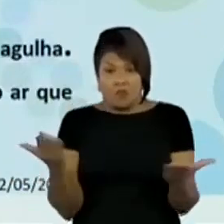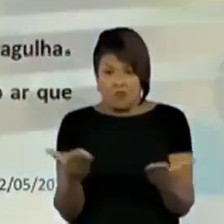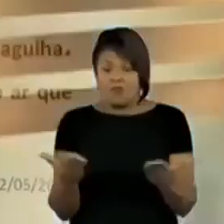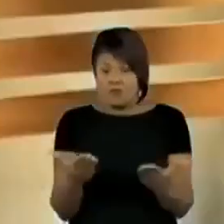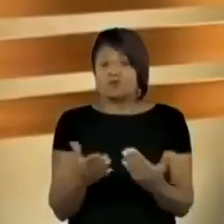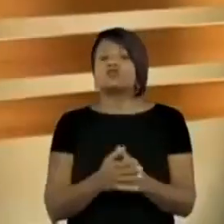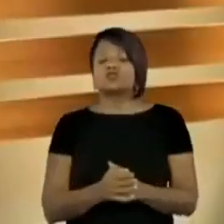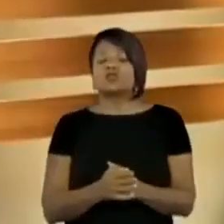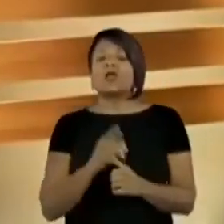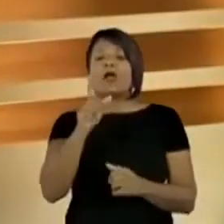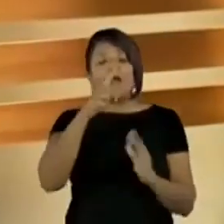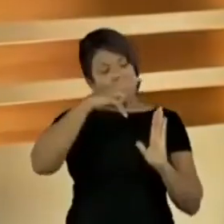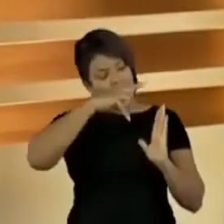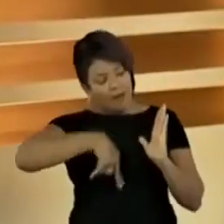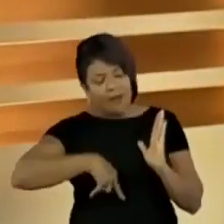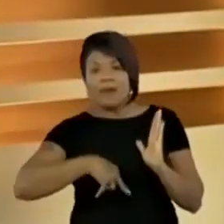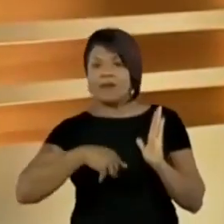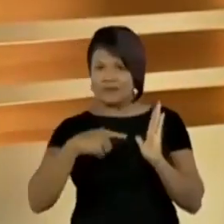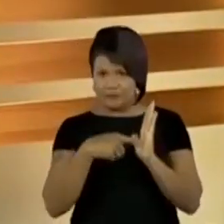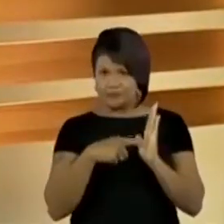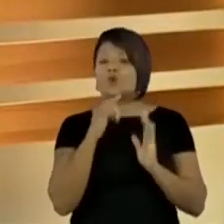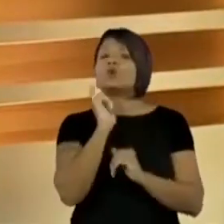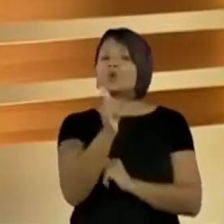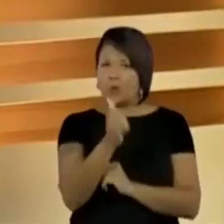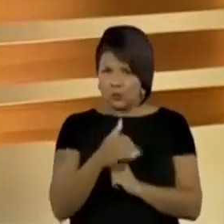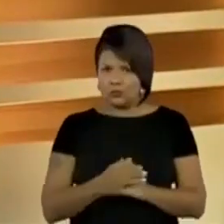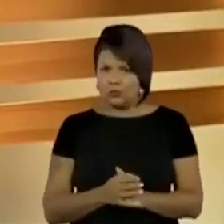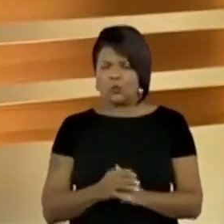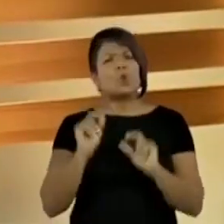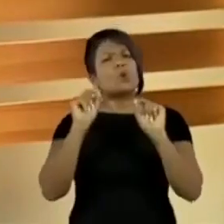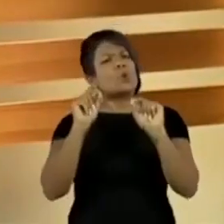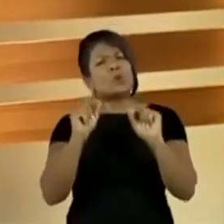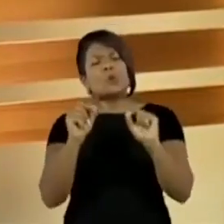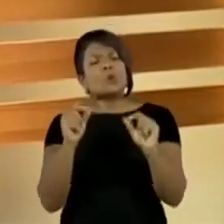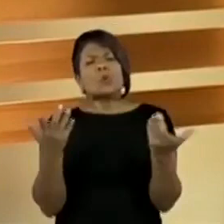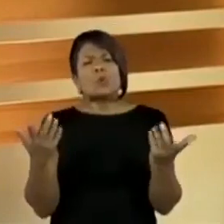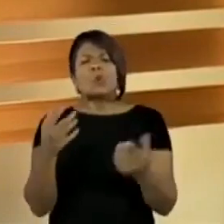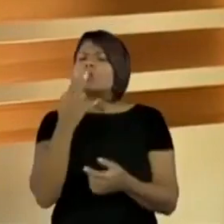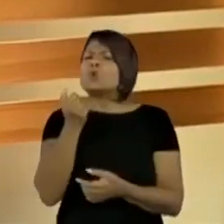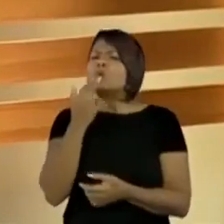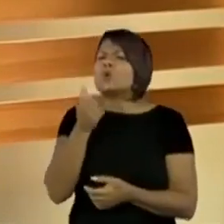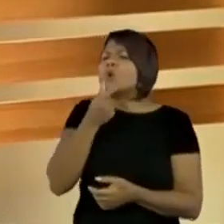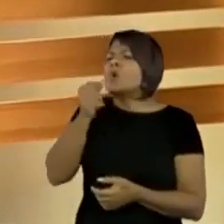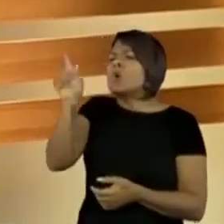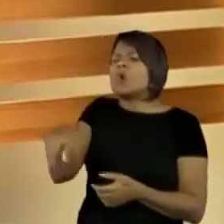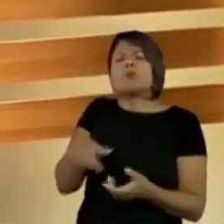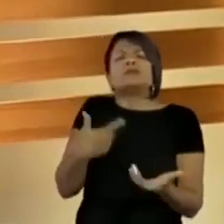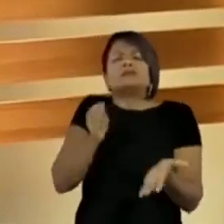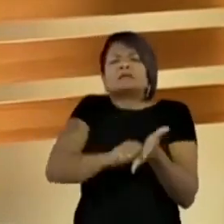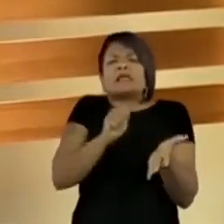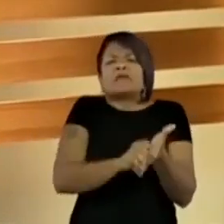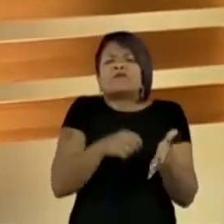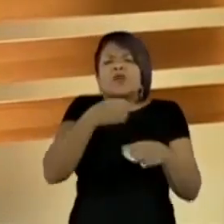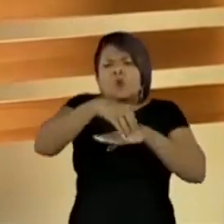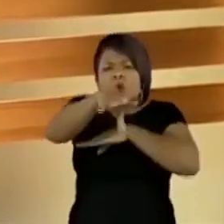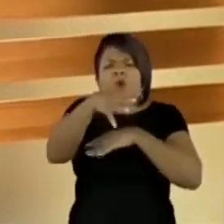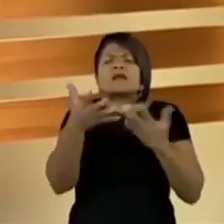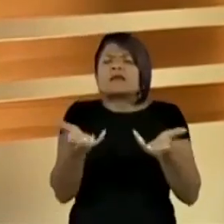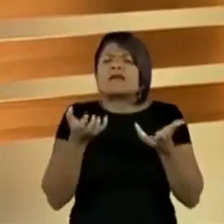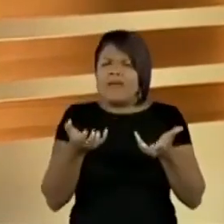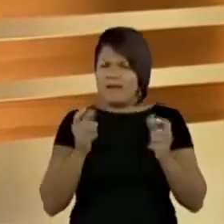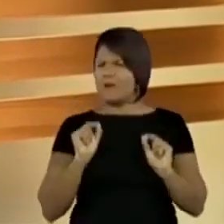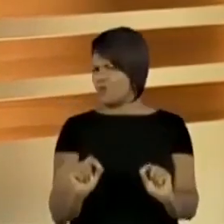começando a ler esse conto. Tá? O que Machado de Assis ele traz acerca desse conto,